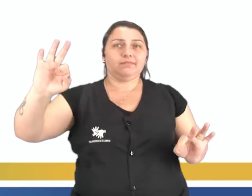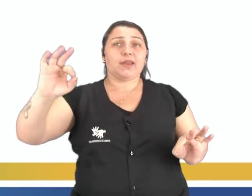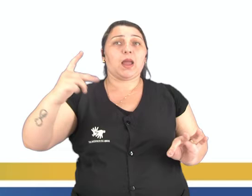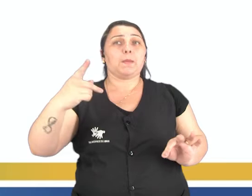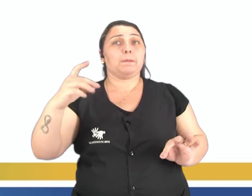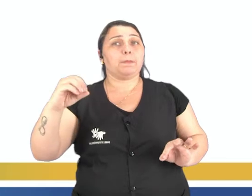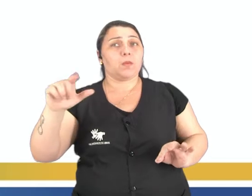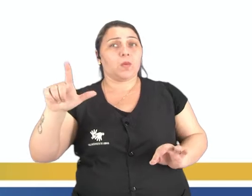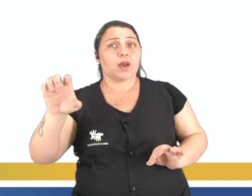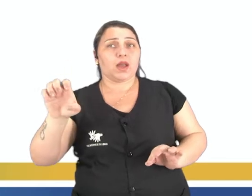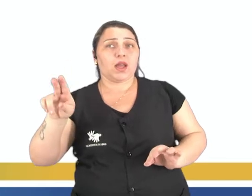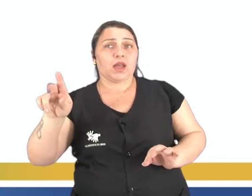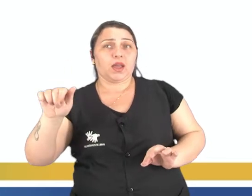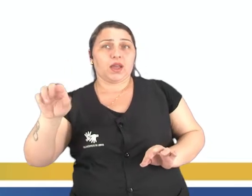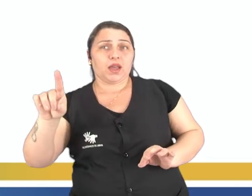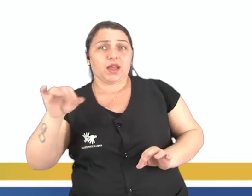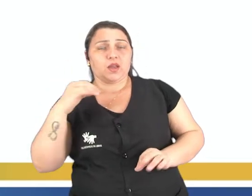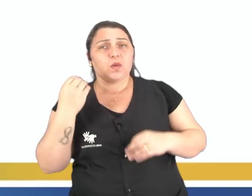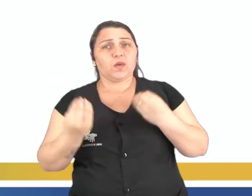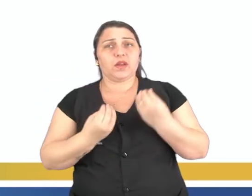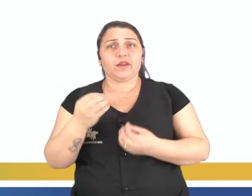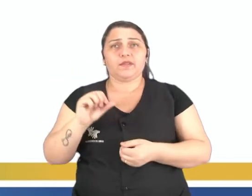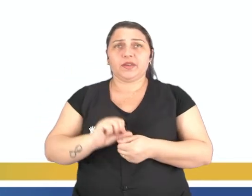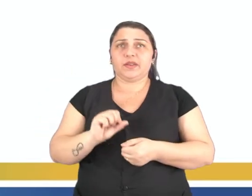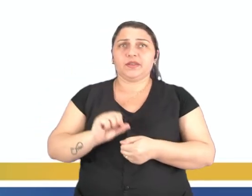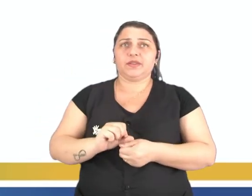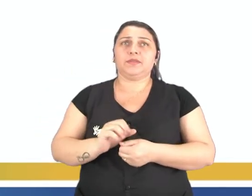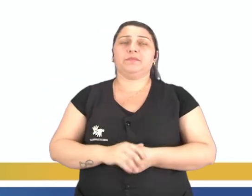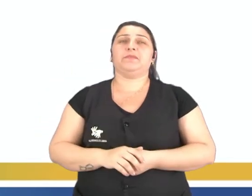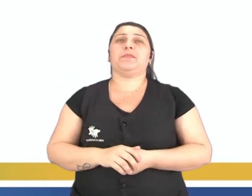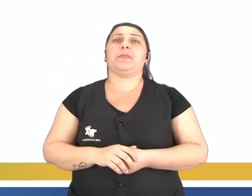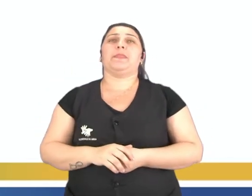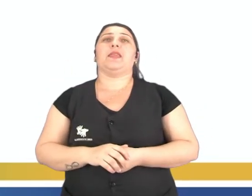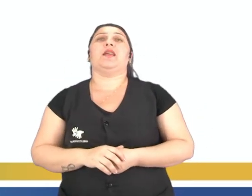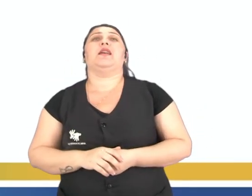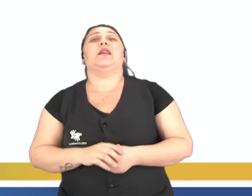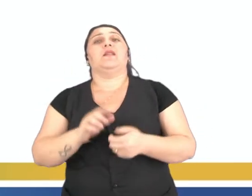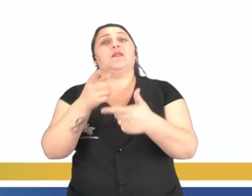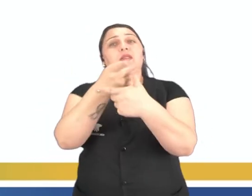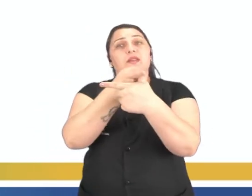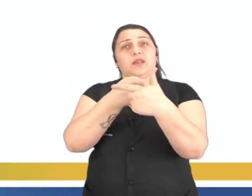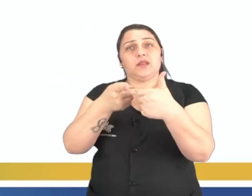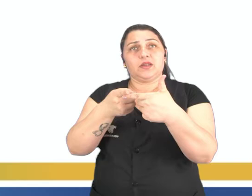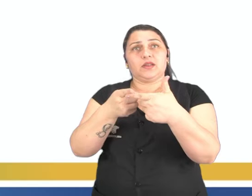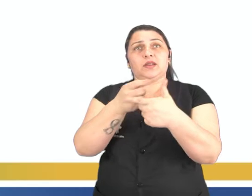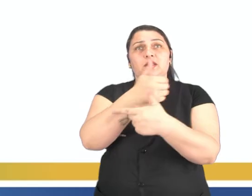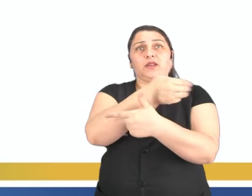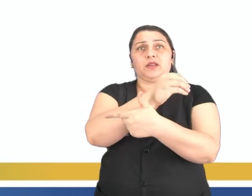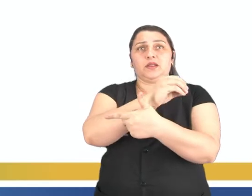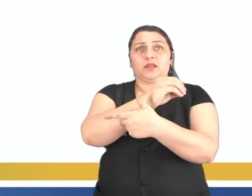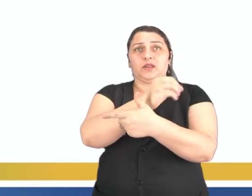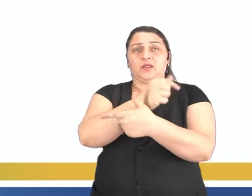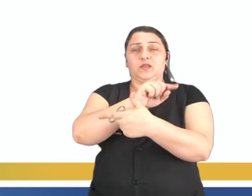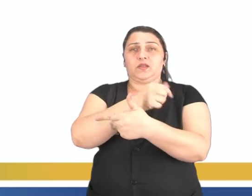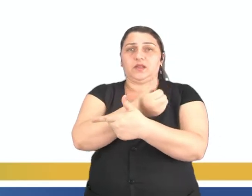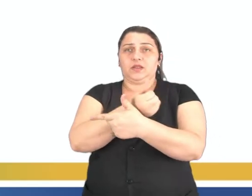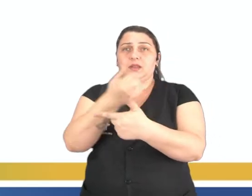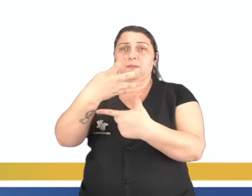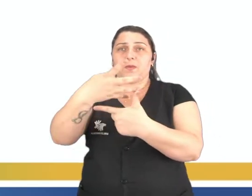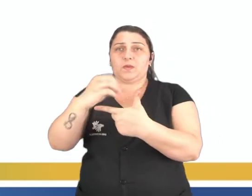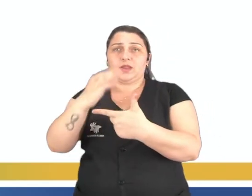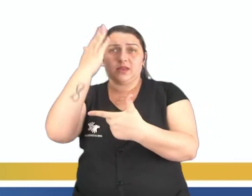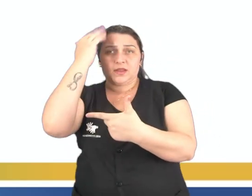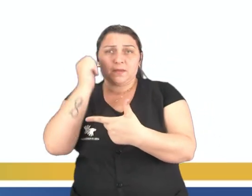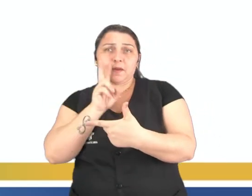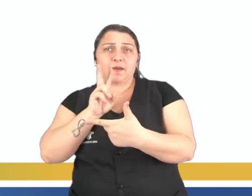a polegada. Então, o que nós temos que fazer? Ó? Nós vamos fazer essa divisão de 101,6 para 40 para saber